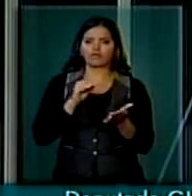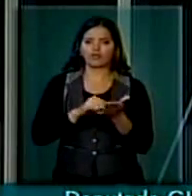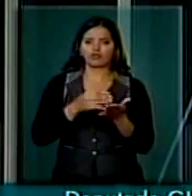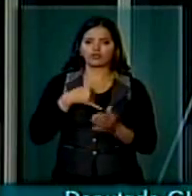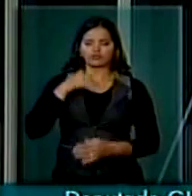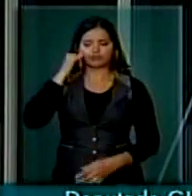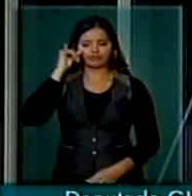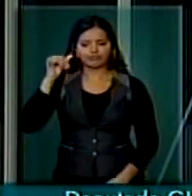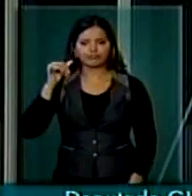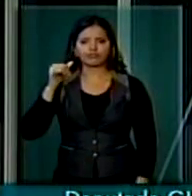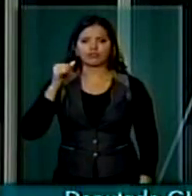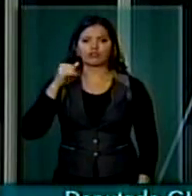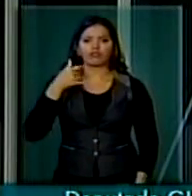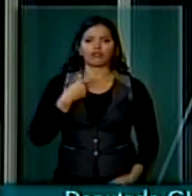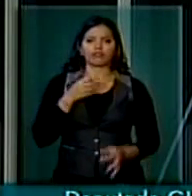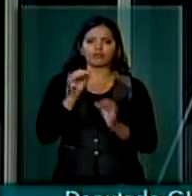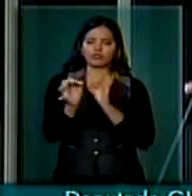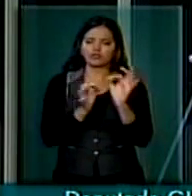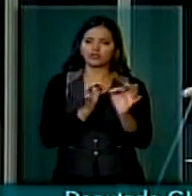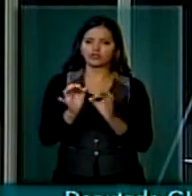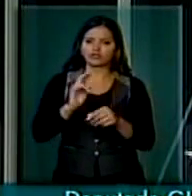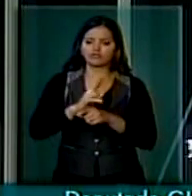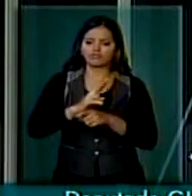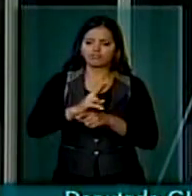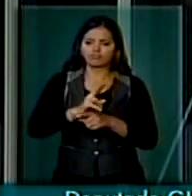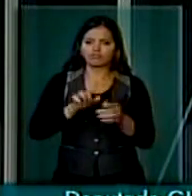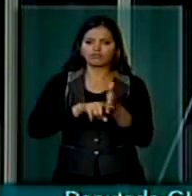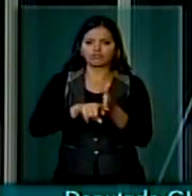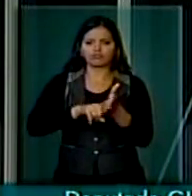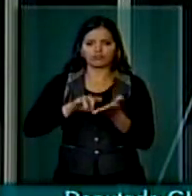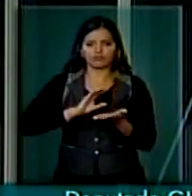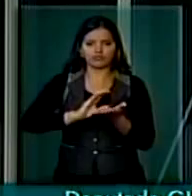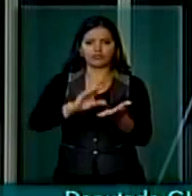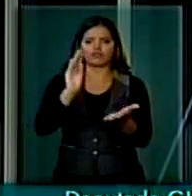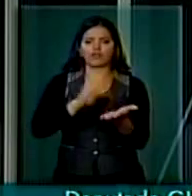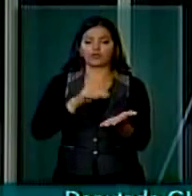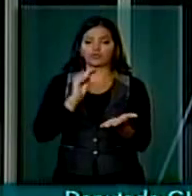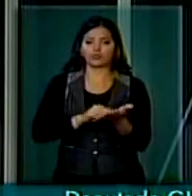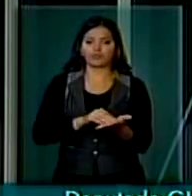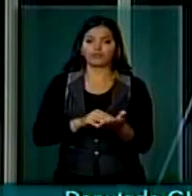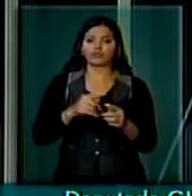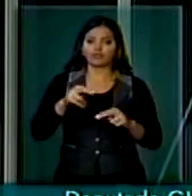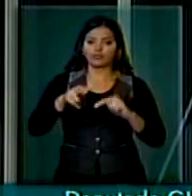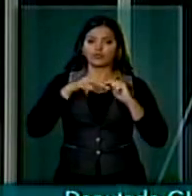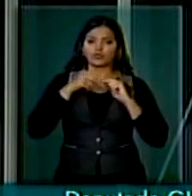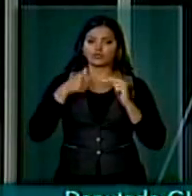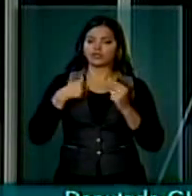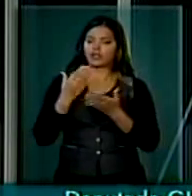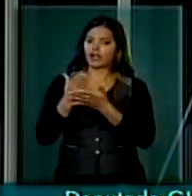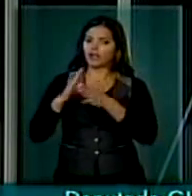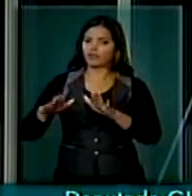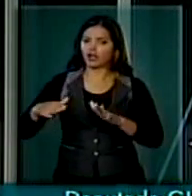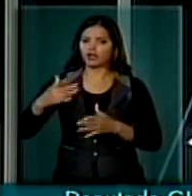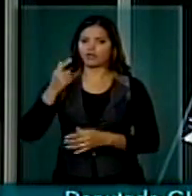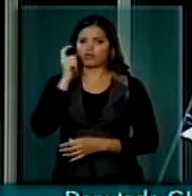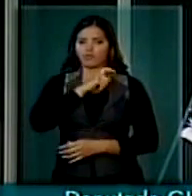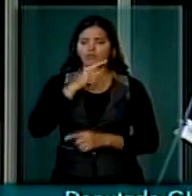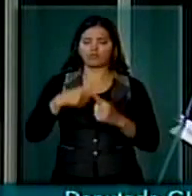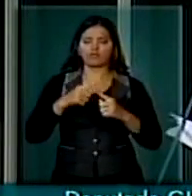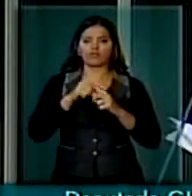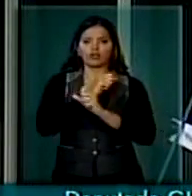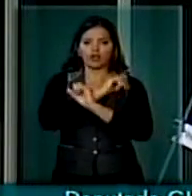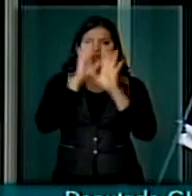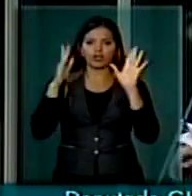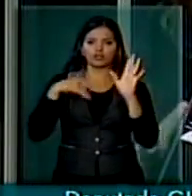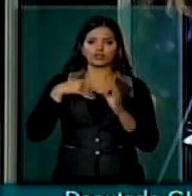previsão, por falta de planejamento e por falta de investimentos. Portanto, é importante desmistificar e ter clareza sobre a